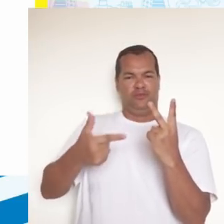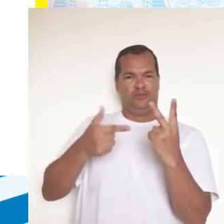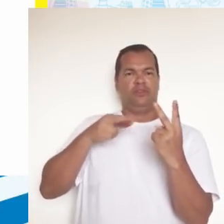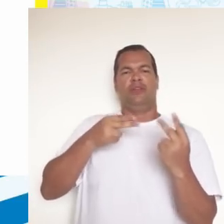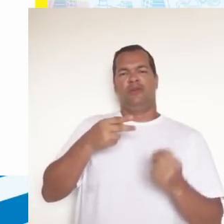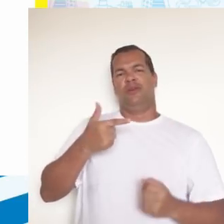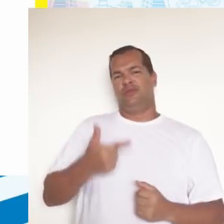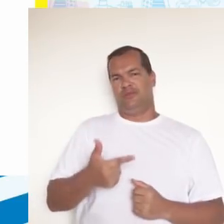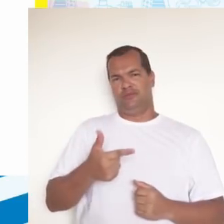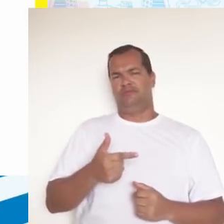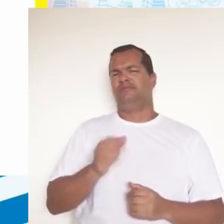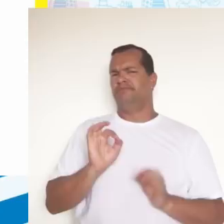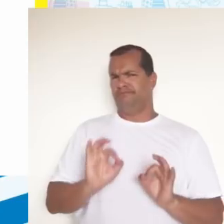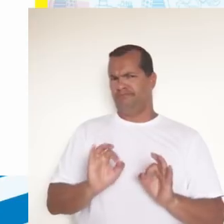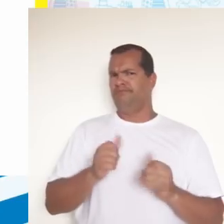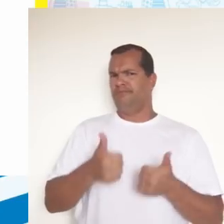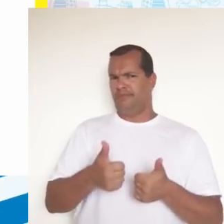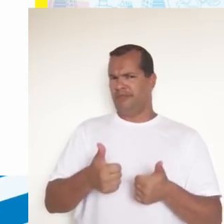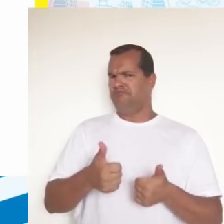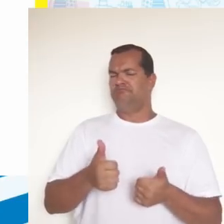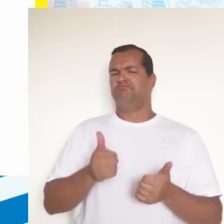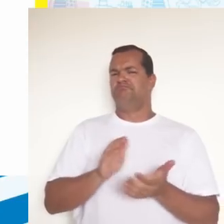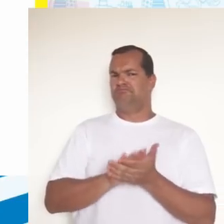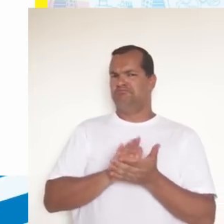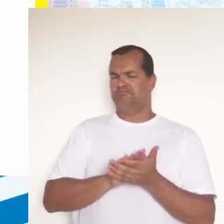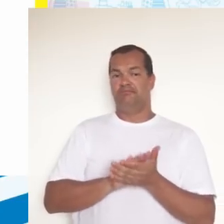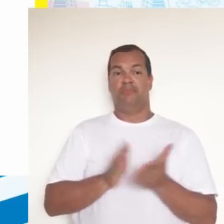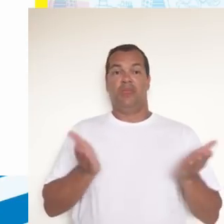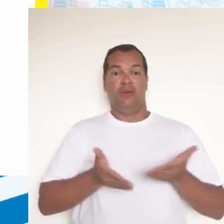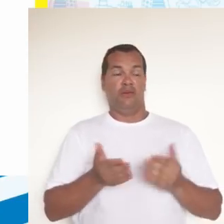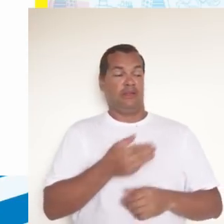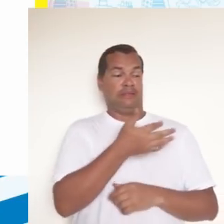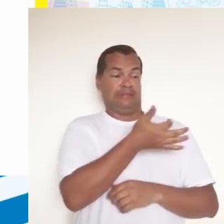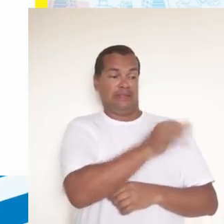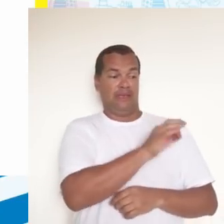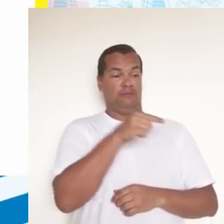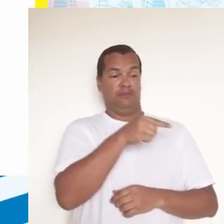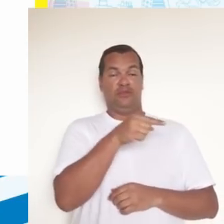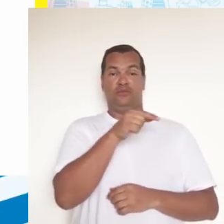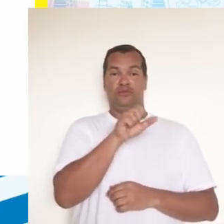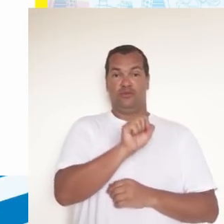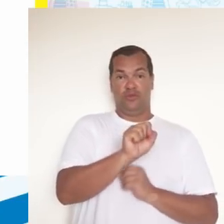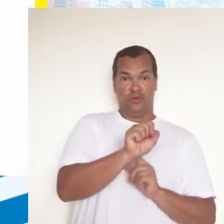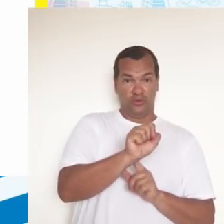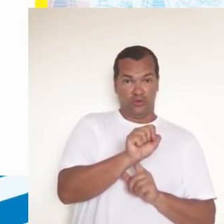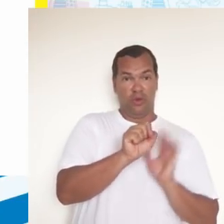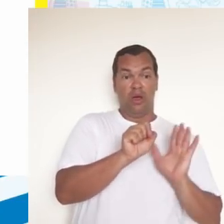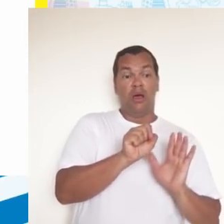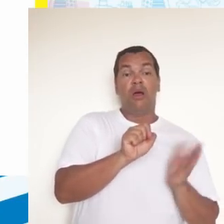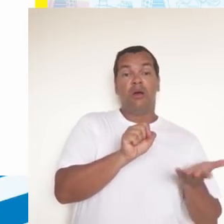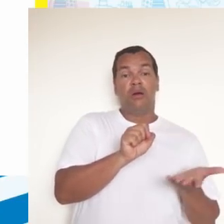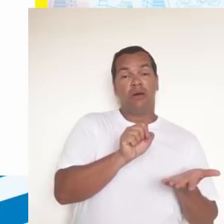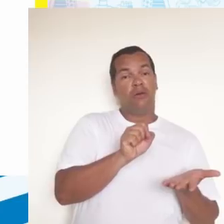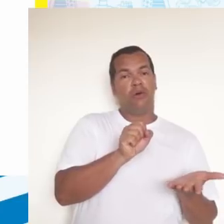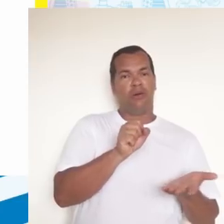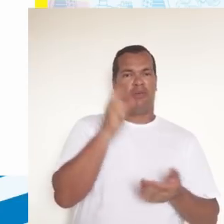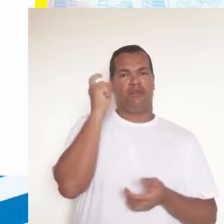2. Acertou, muito bem. Então veja, agora 10 menos 8, qual a operação mais